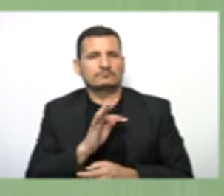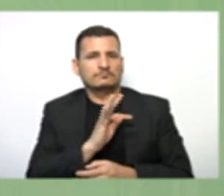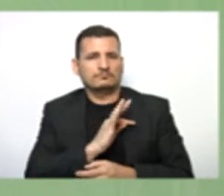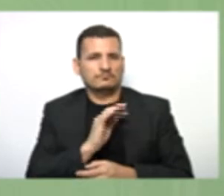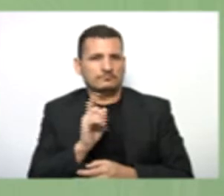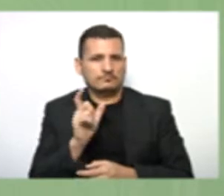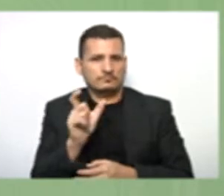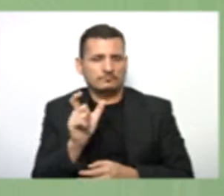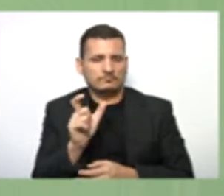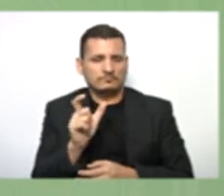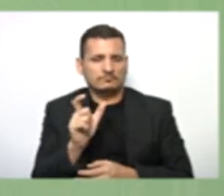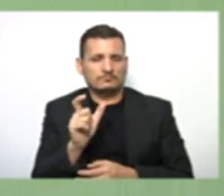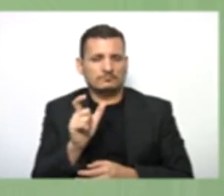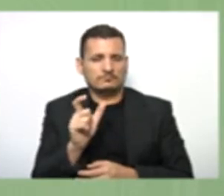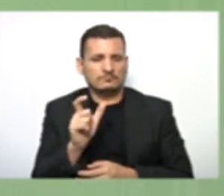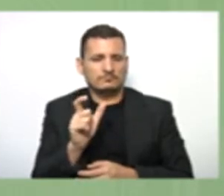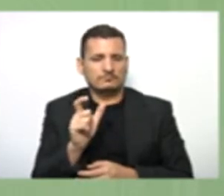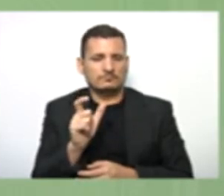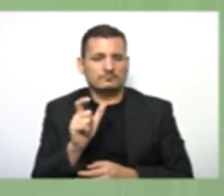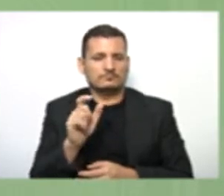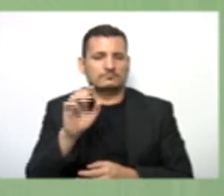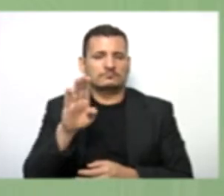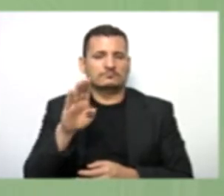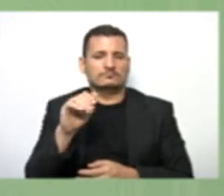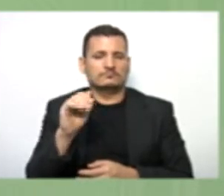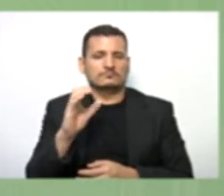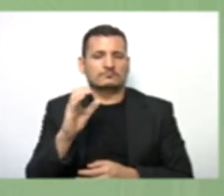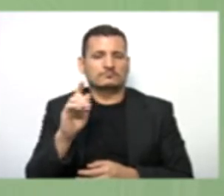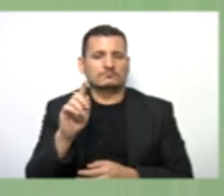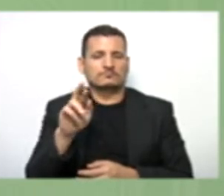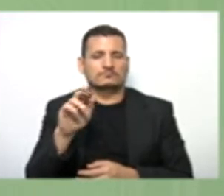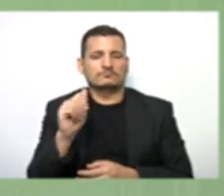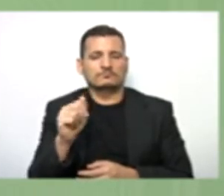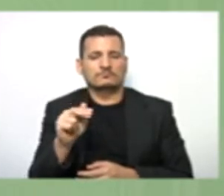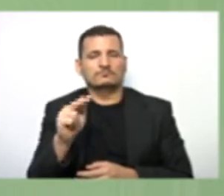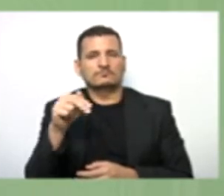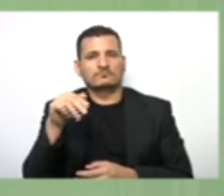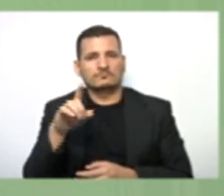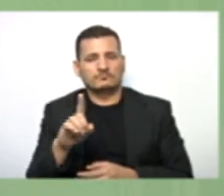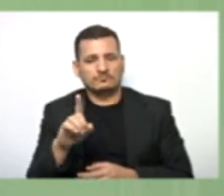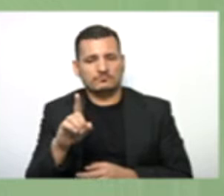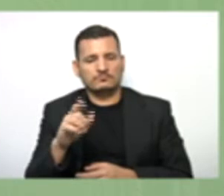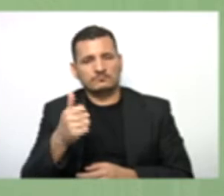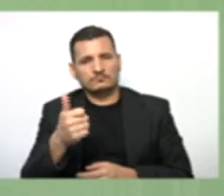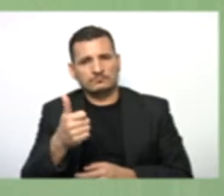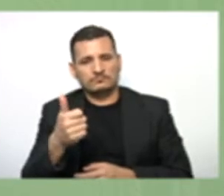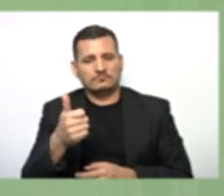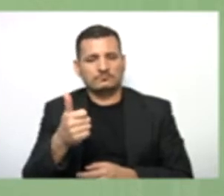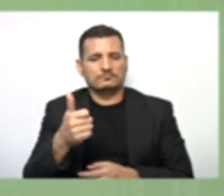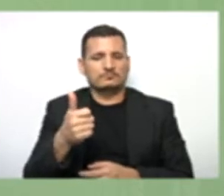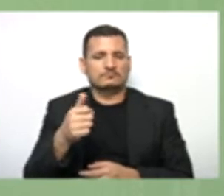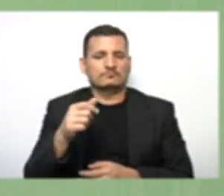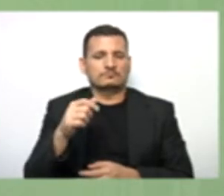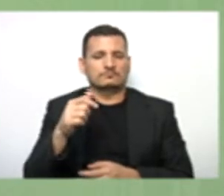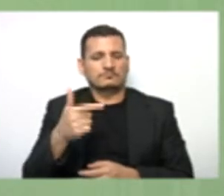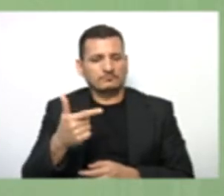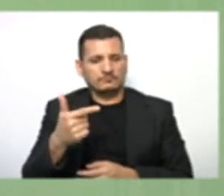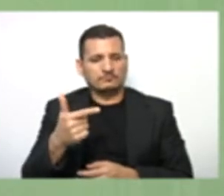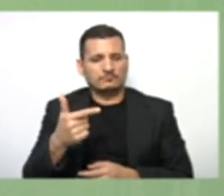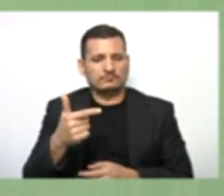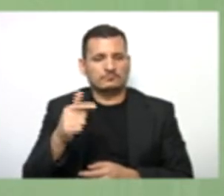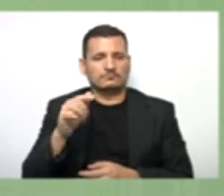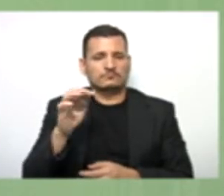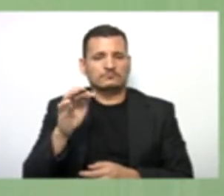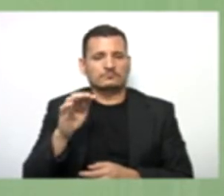tá? Background, segundo plano. Foreground, primeiro plano. I/O